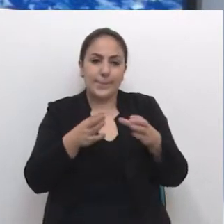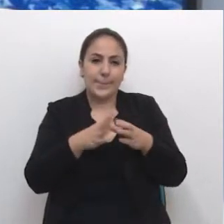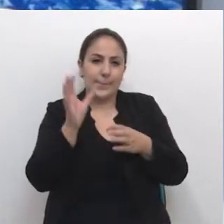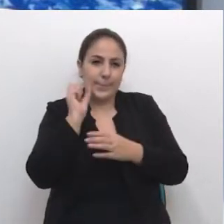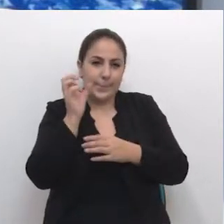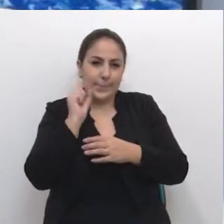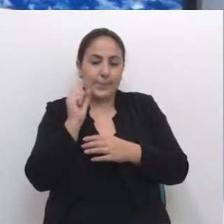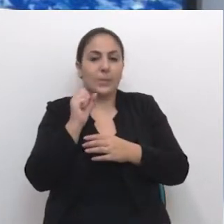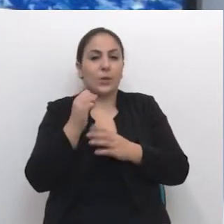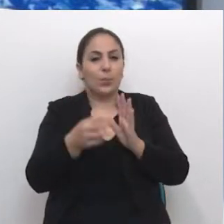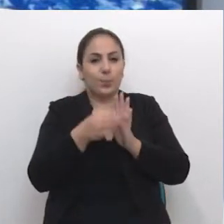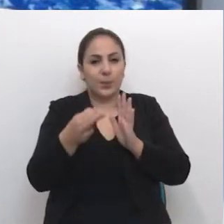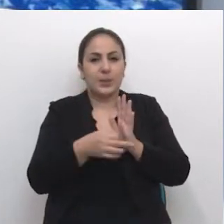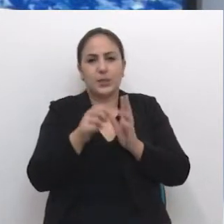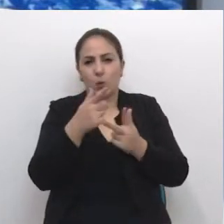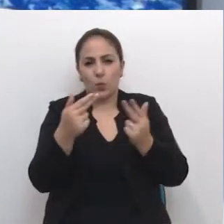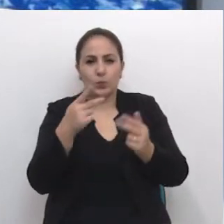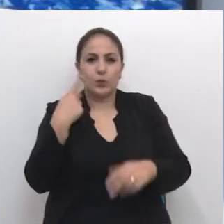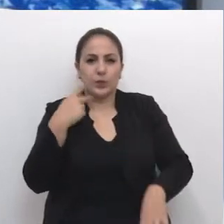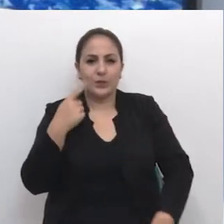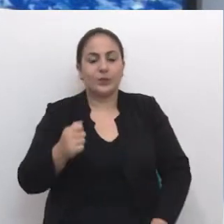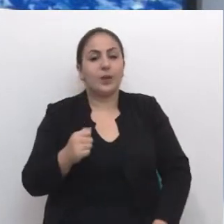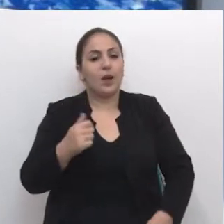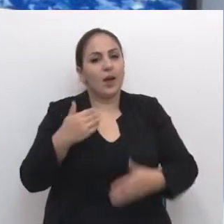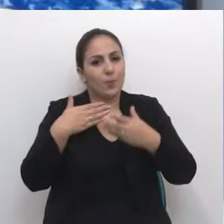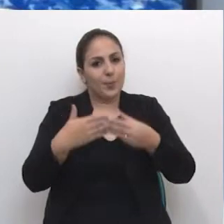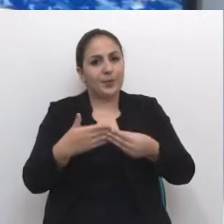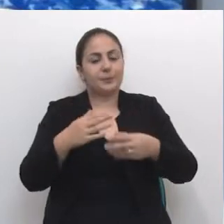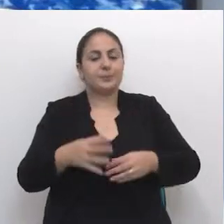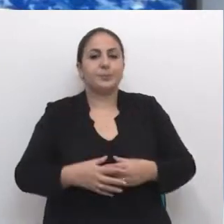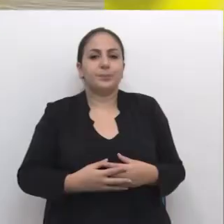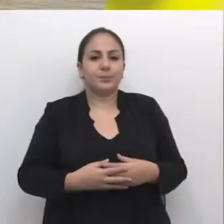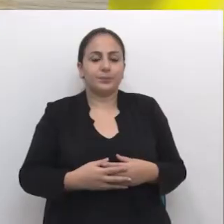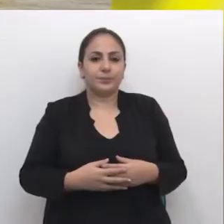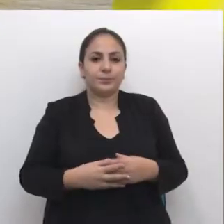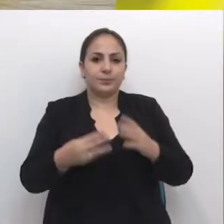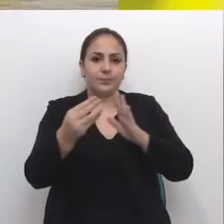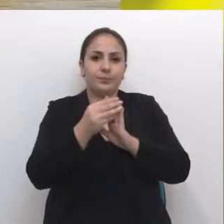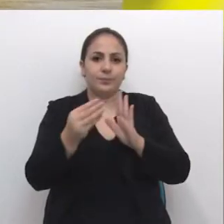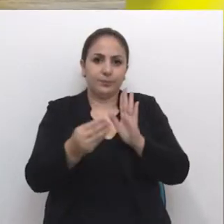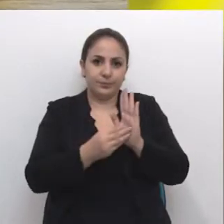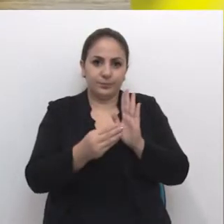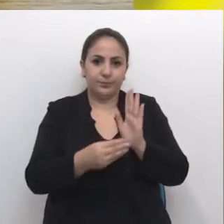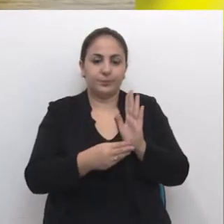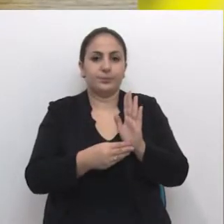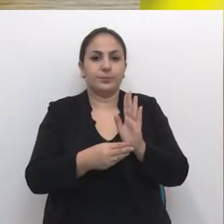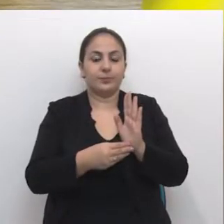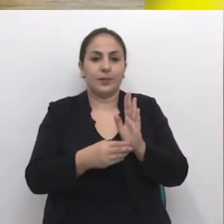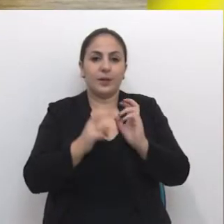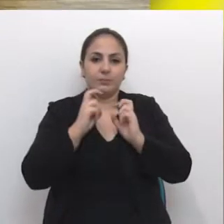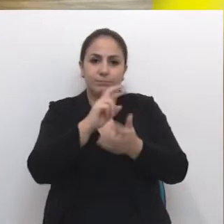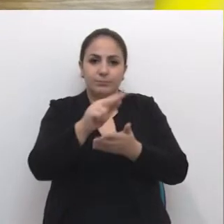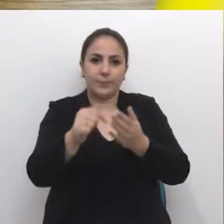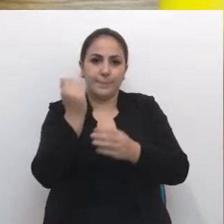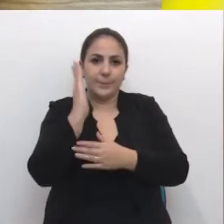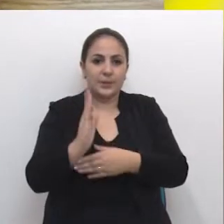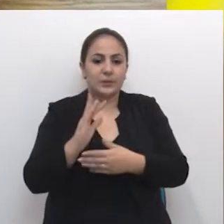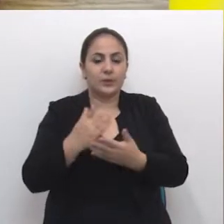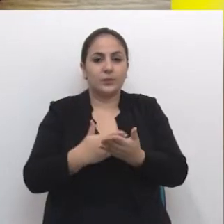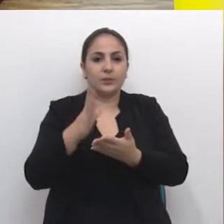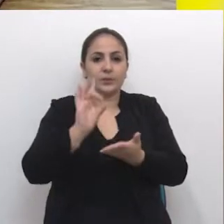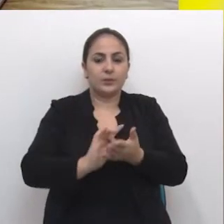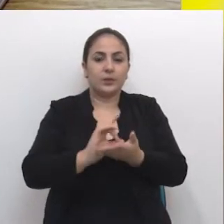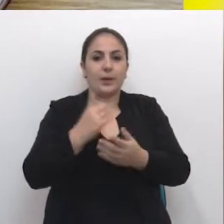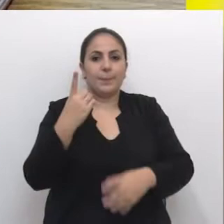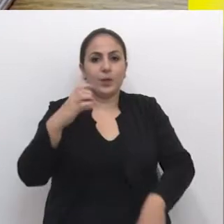equipe ouviu a opinião de alguns parlamentares. Acompanhe. O Código de Trânsito Brasileiro entrou em